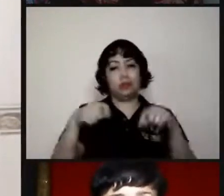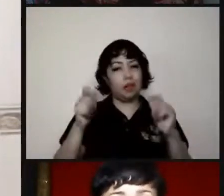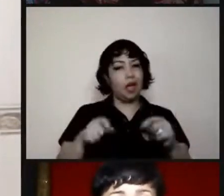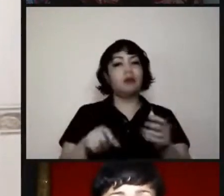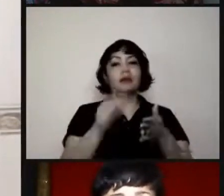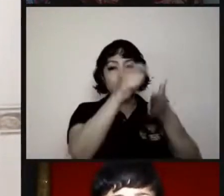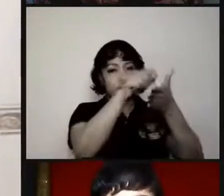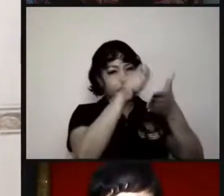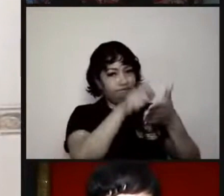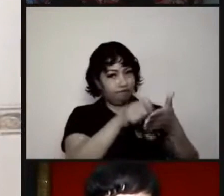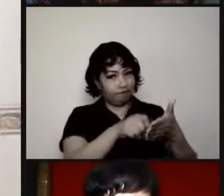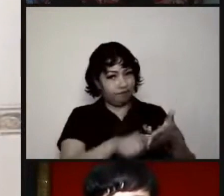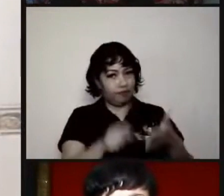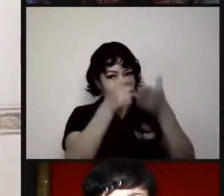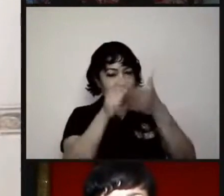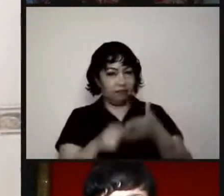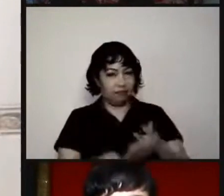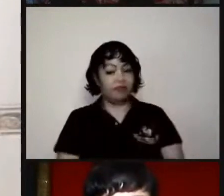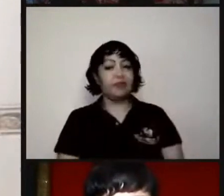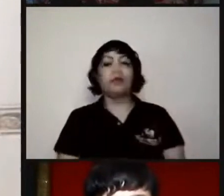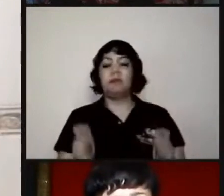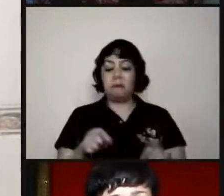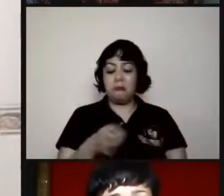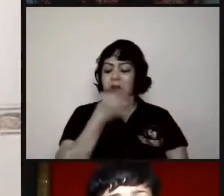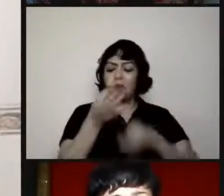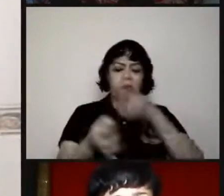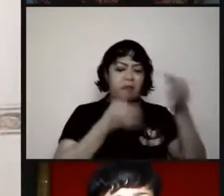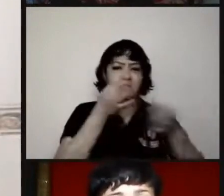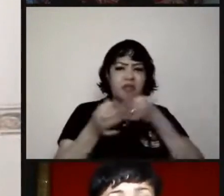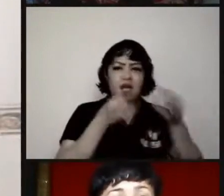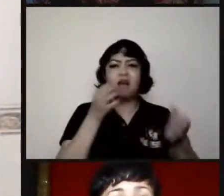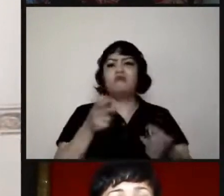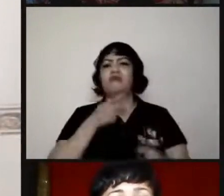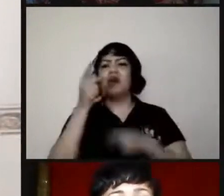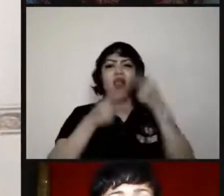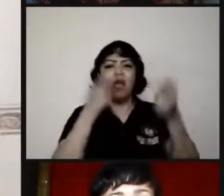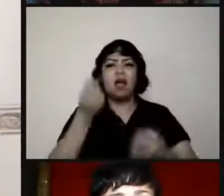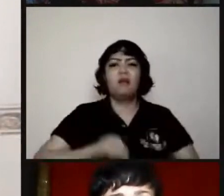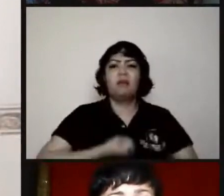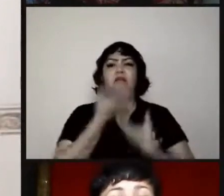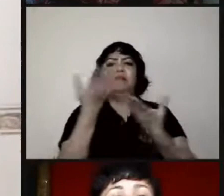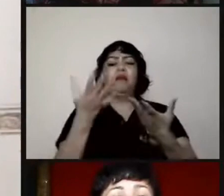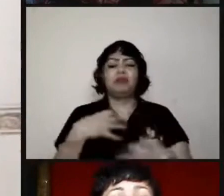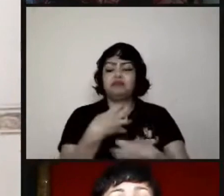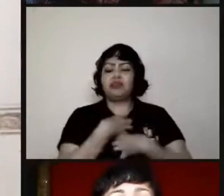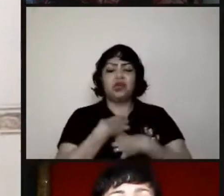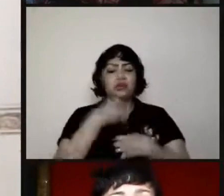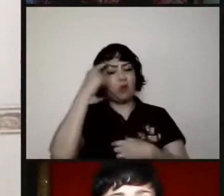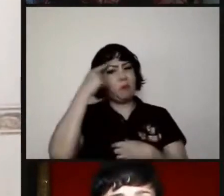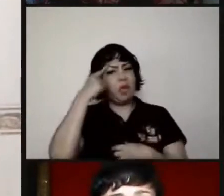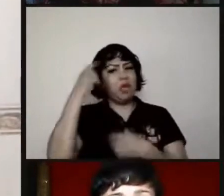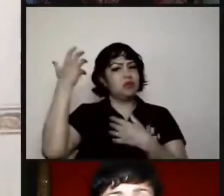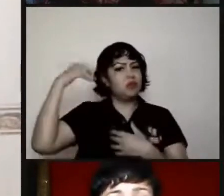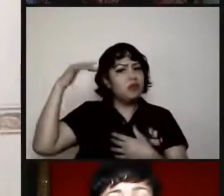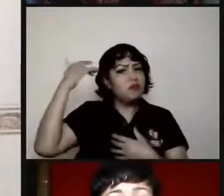pegar e poder criticar, falar, né, do nosso ponto de vista também, porque muitas